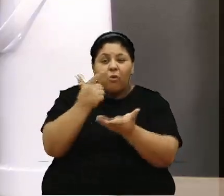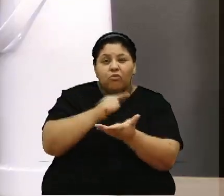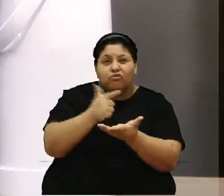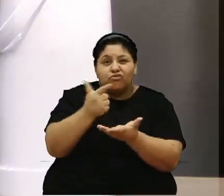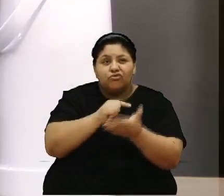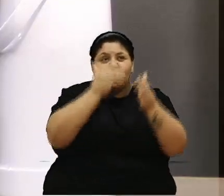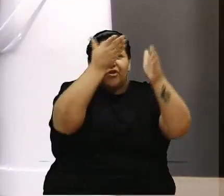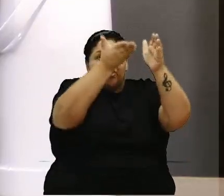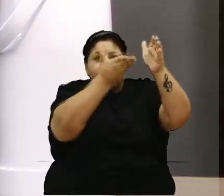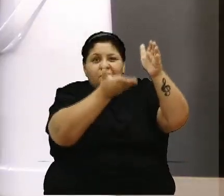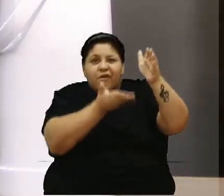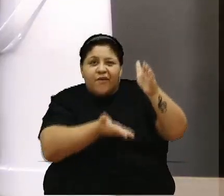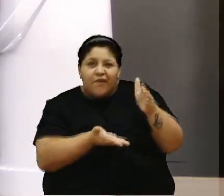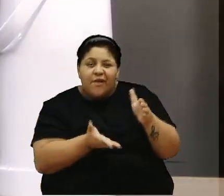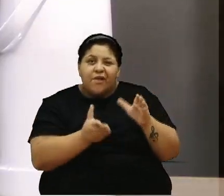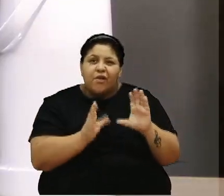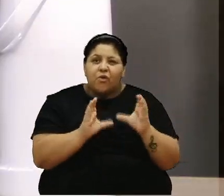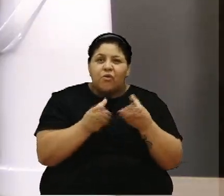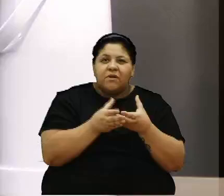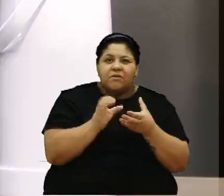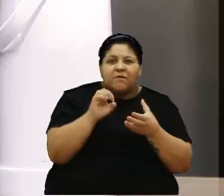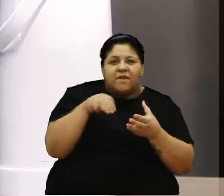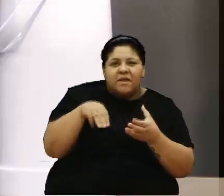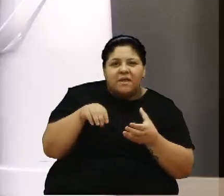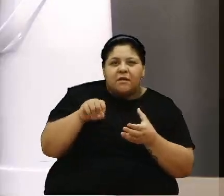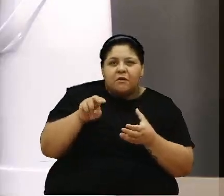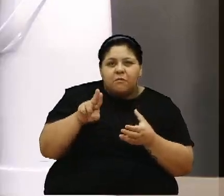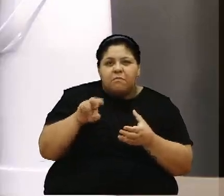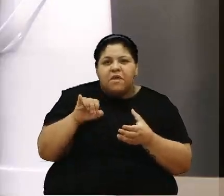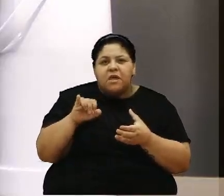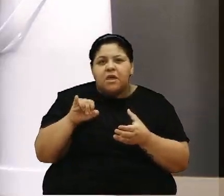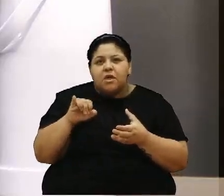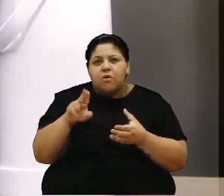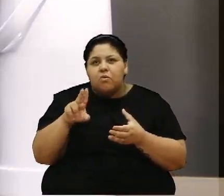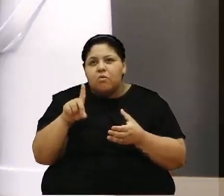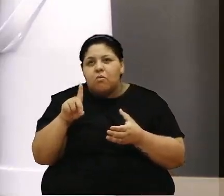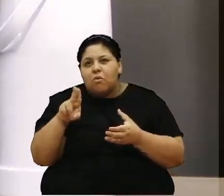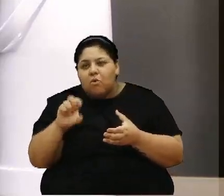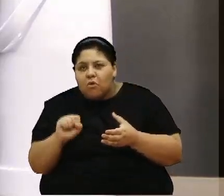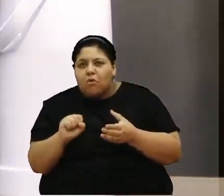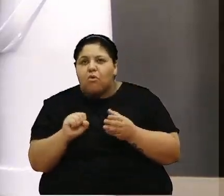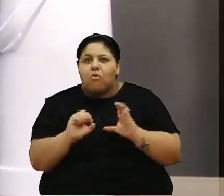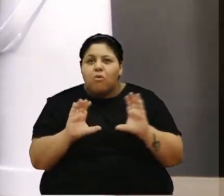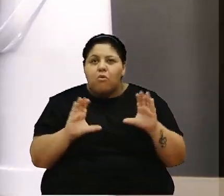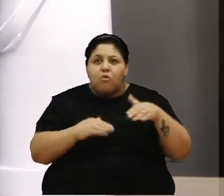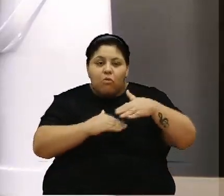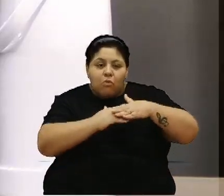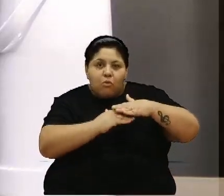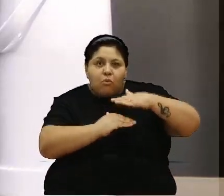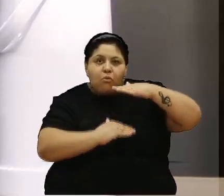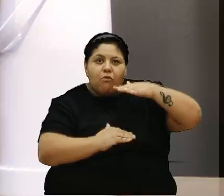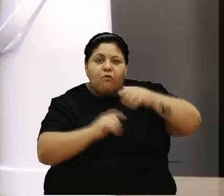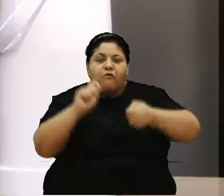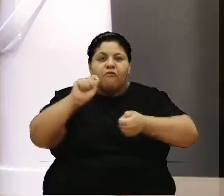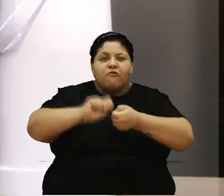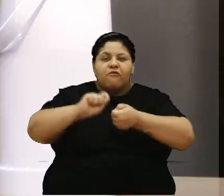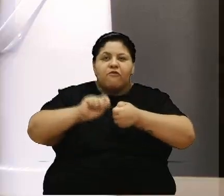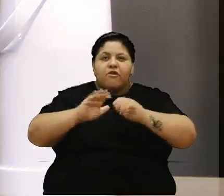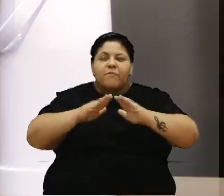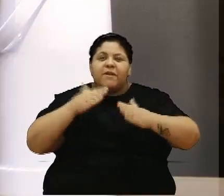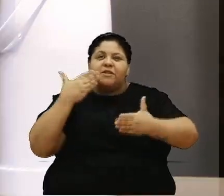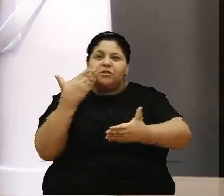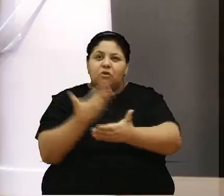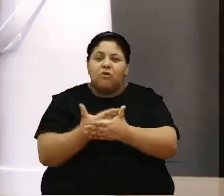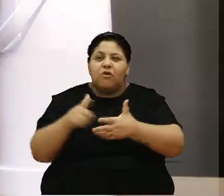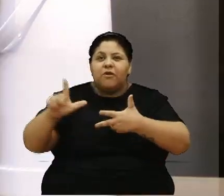da coleção Em Miúdos. Essa é uma coleção que foi feita pela Escola do Legislativo de Pouso Alegre, em Minas Gerais, com o